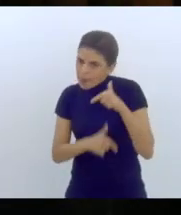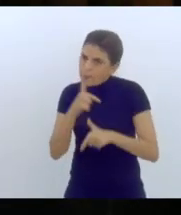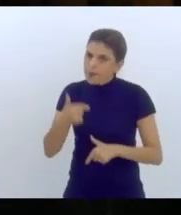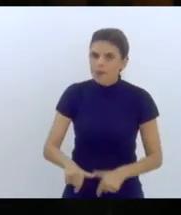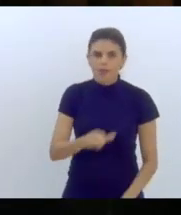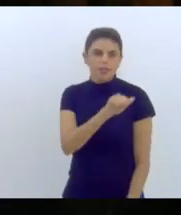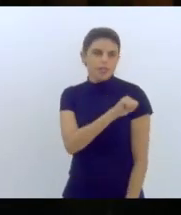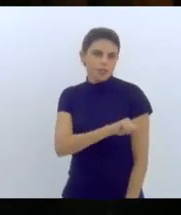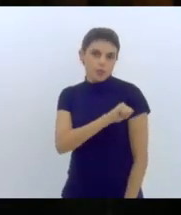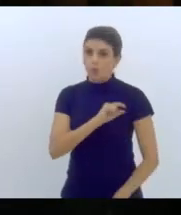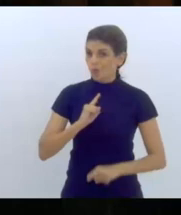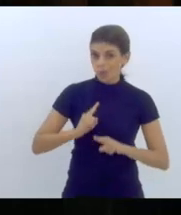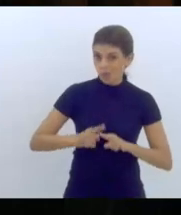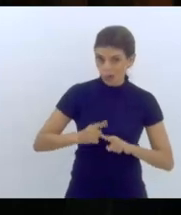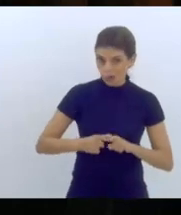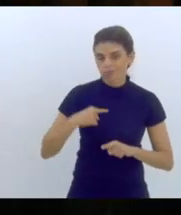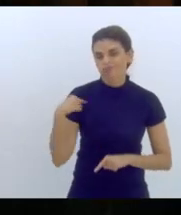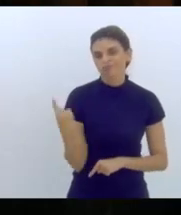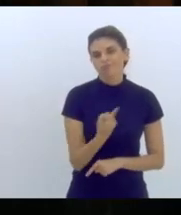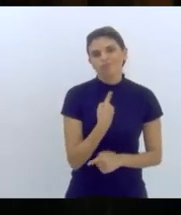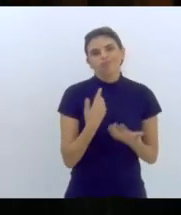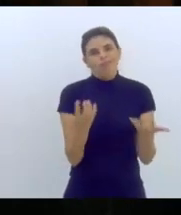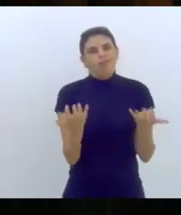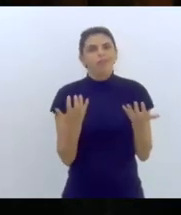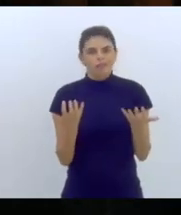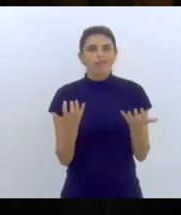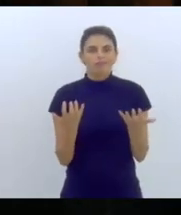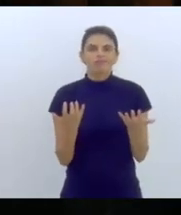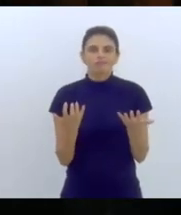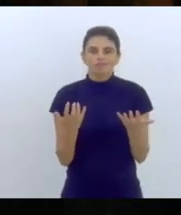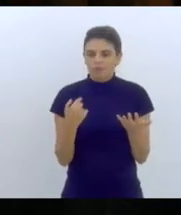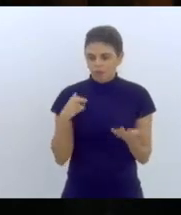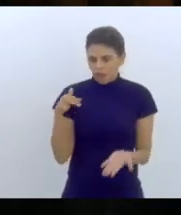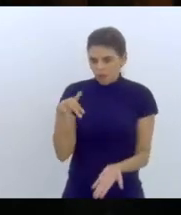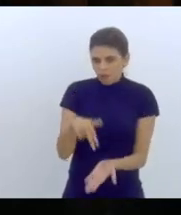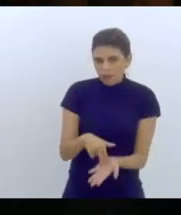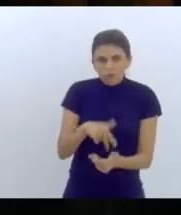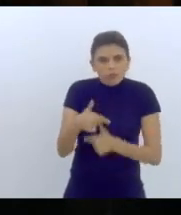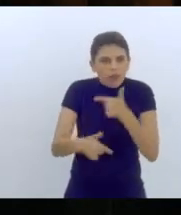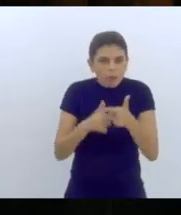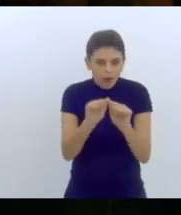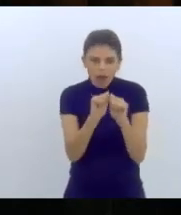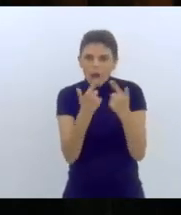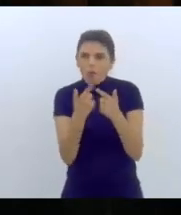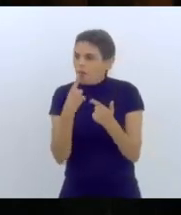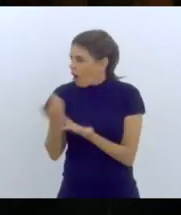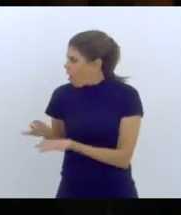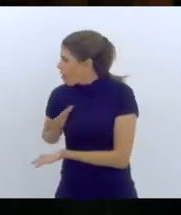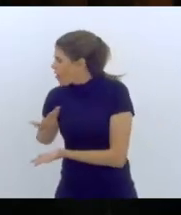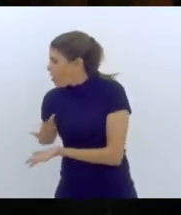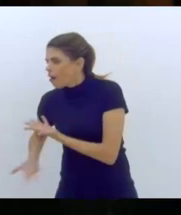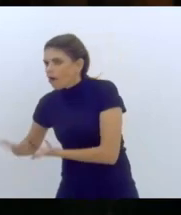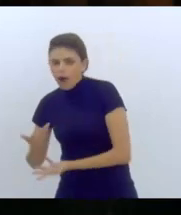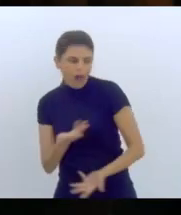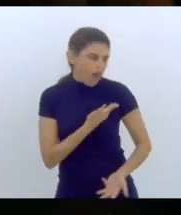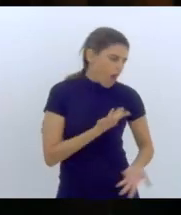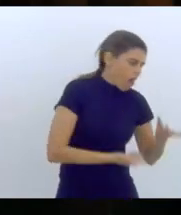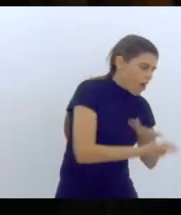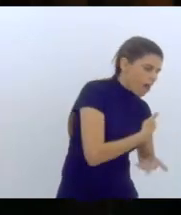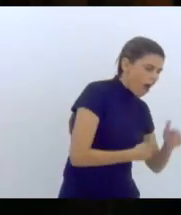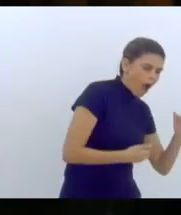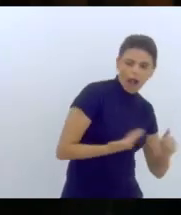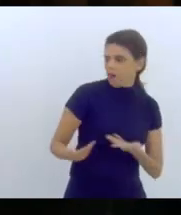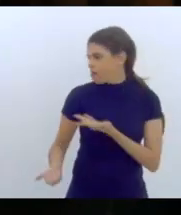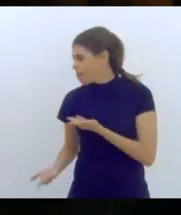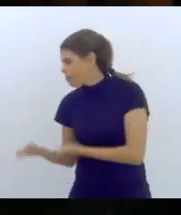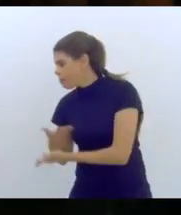Janeiro. Porque é para isso que a gente está aqui. E a gente não está aqui porque tem conchavo com A, B ou C. A gente está